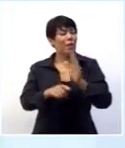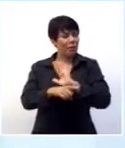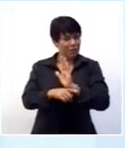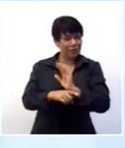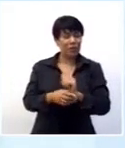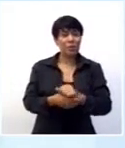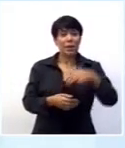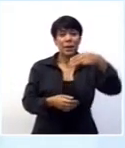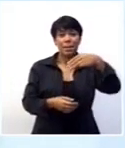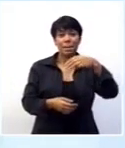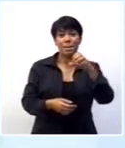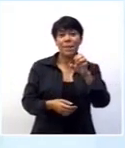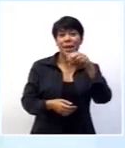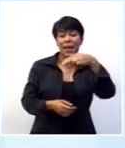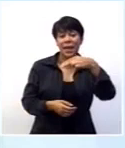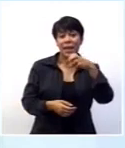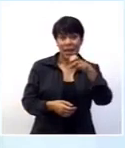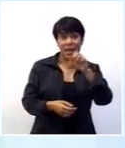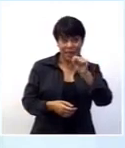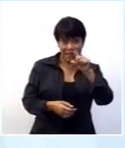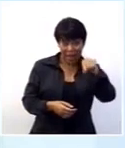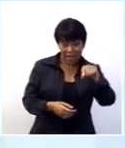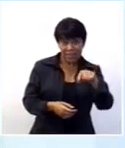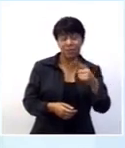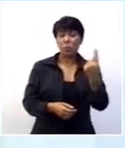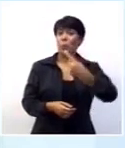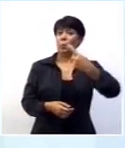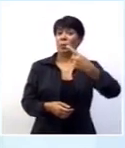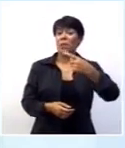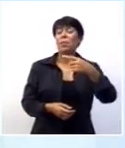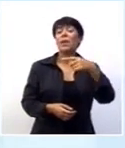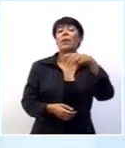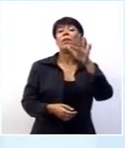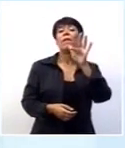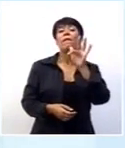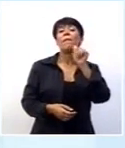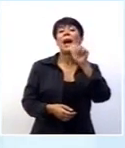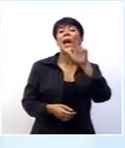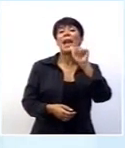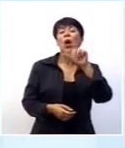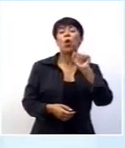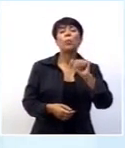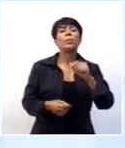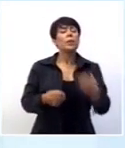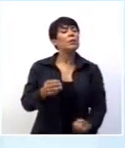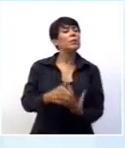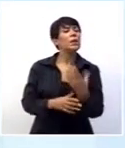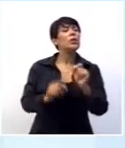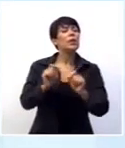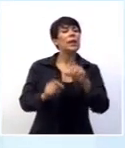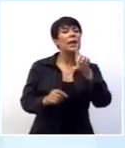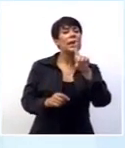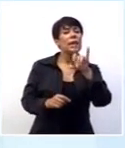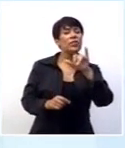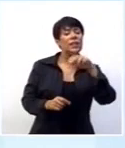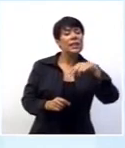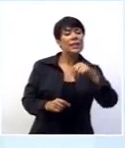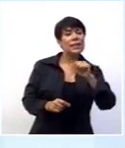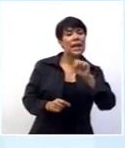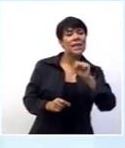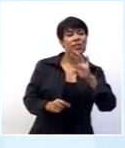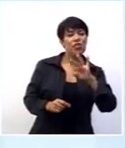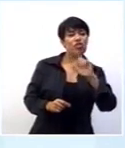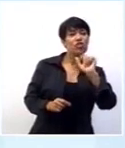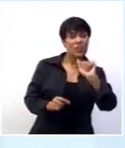o Menés ele é o primeiro faraó e ele vai fundar uma dinastia, que é uma dinastia? Dinastia basicamente é o